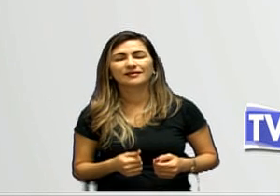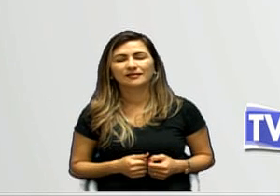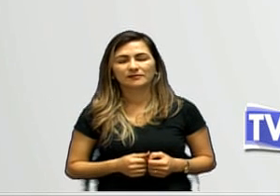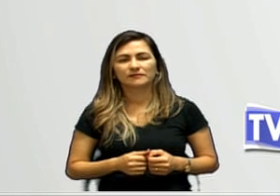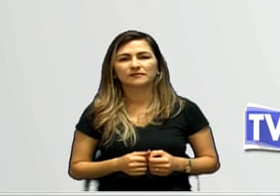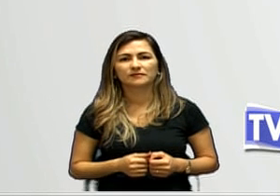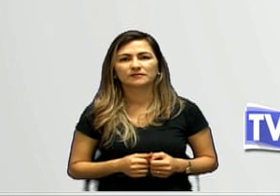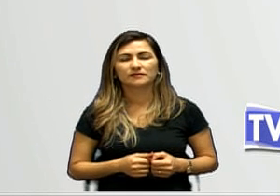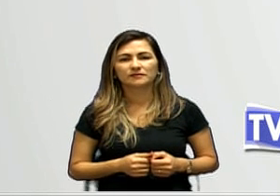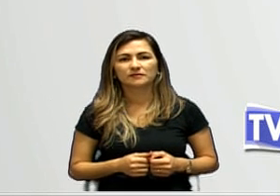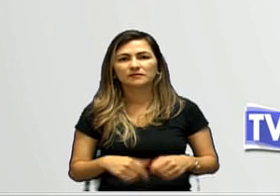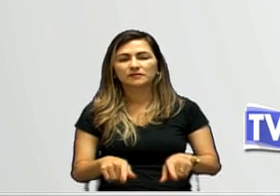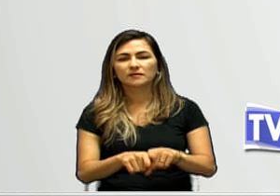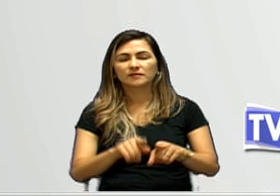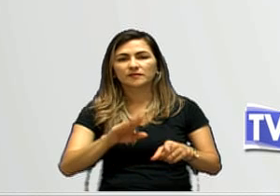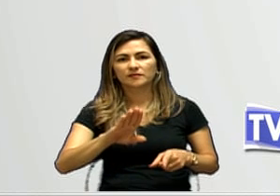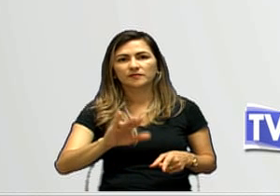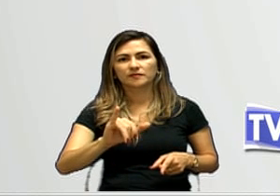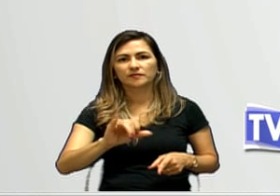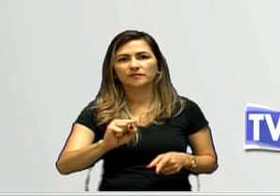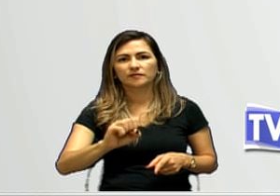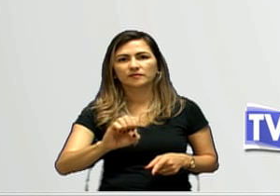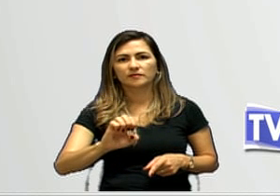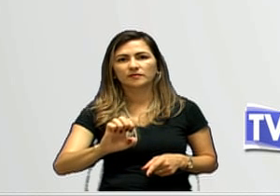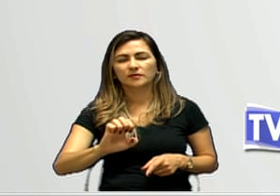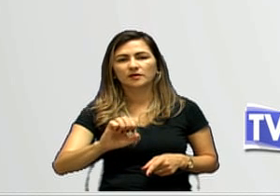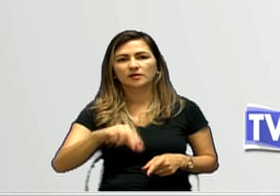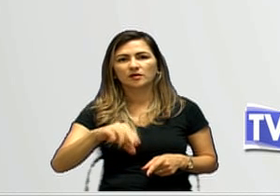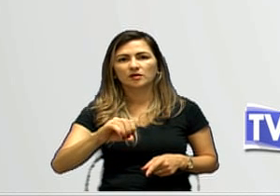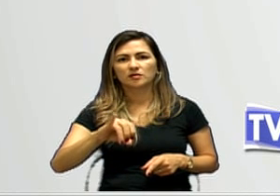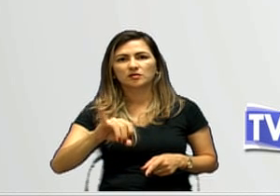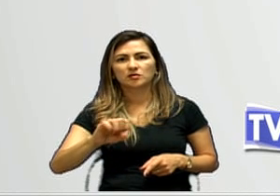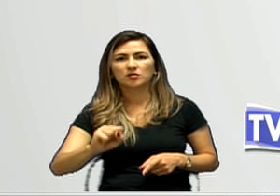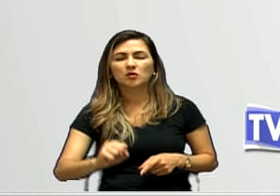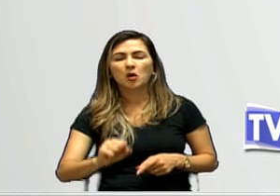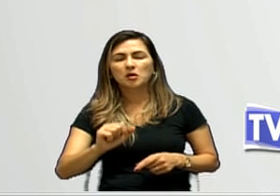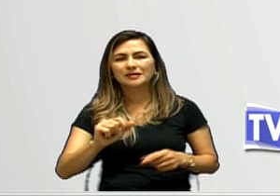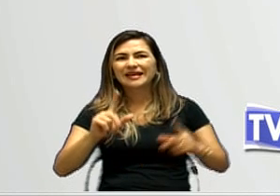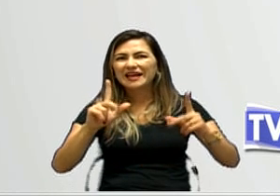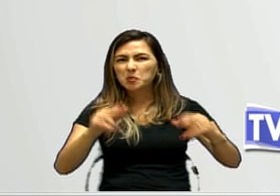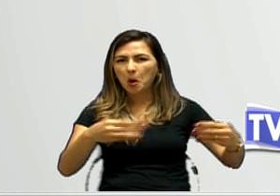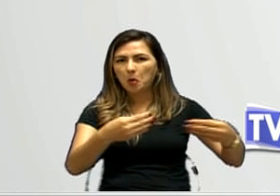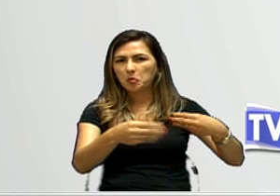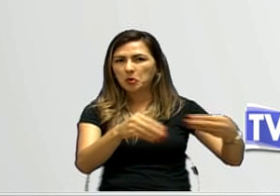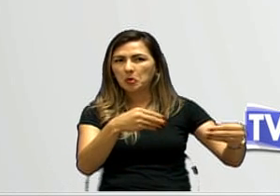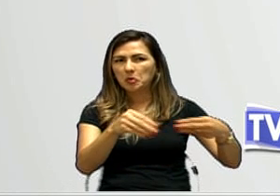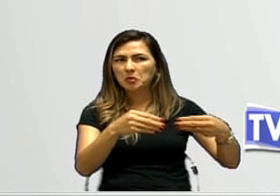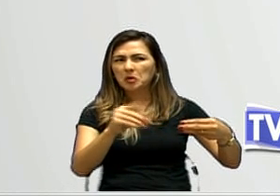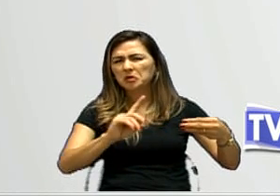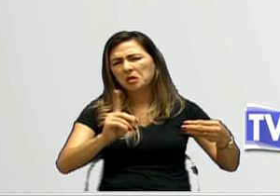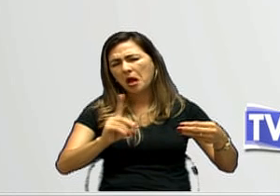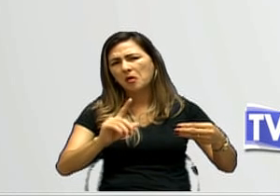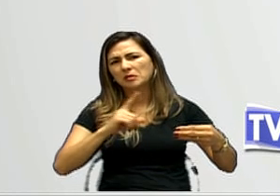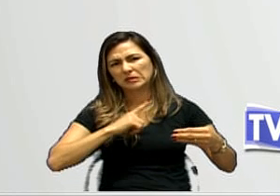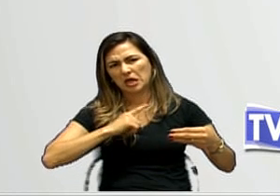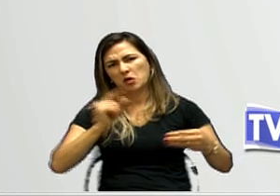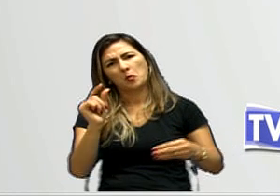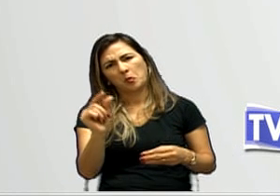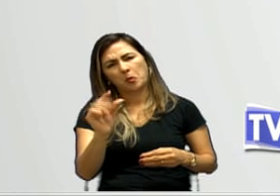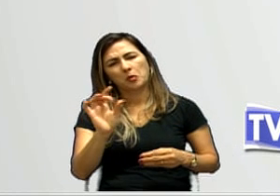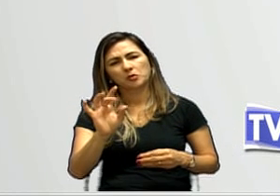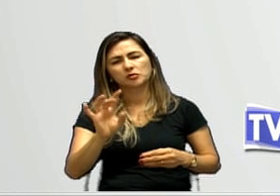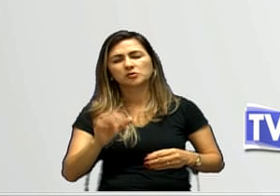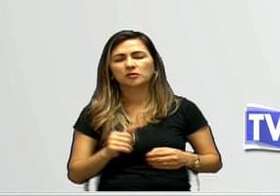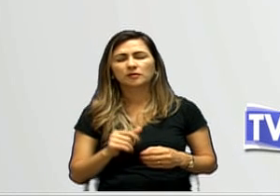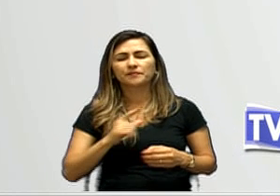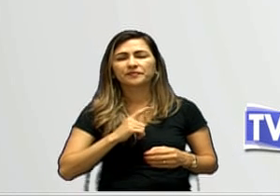peculiaridades e os bisfenóis, que não são plásticos, mas são parte de muitos itens plásticos. Há também plásticos feitos a partir de beterraba,